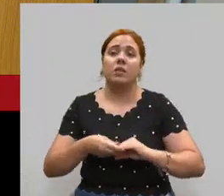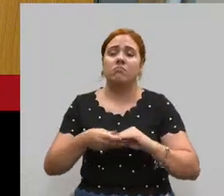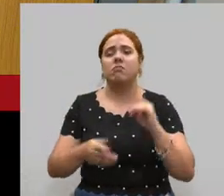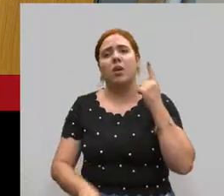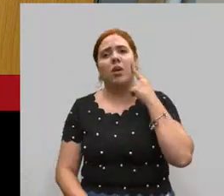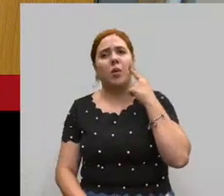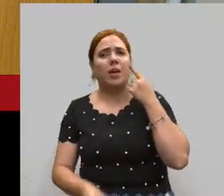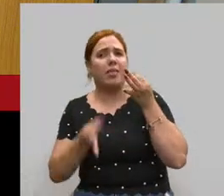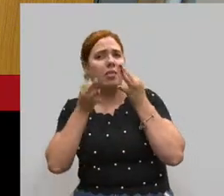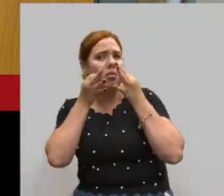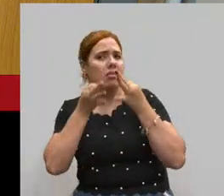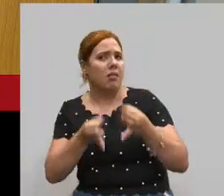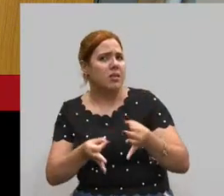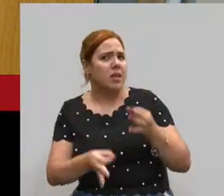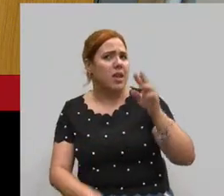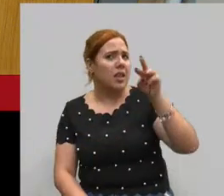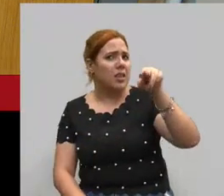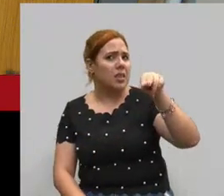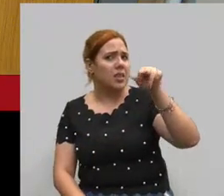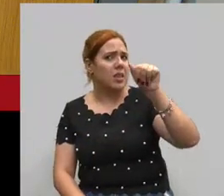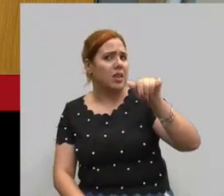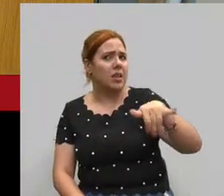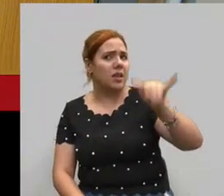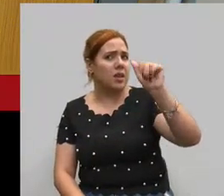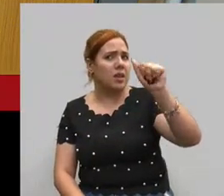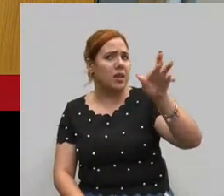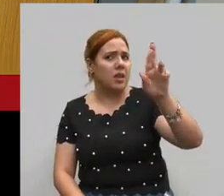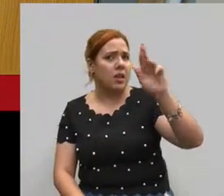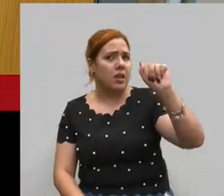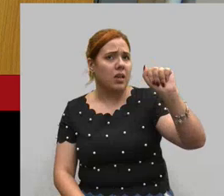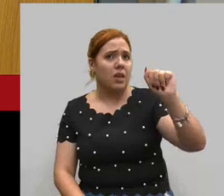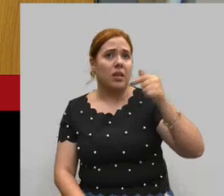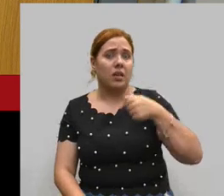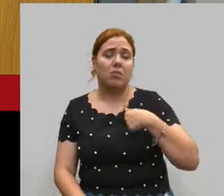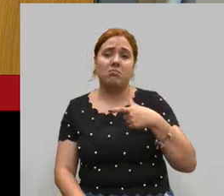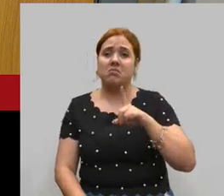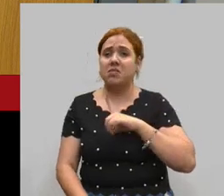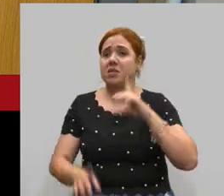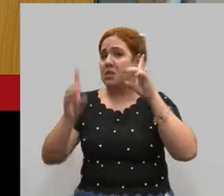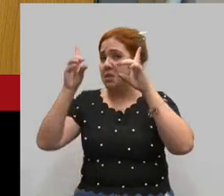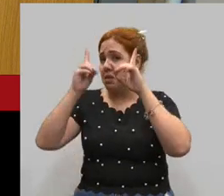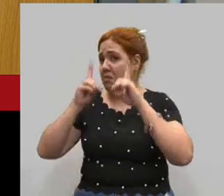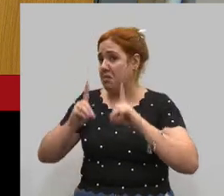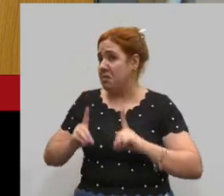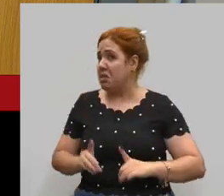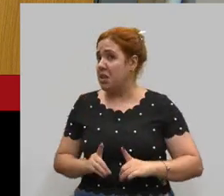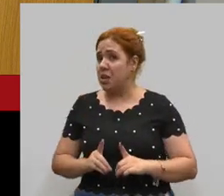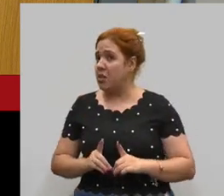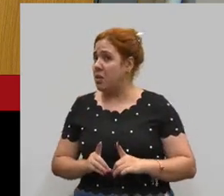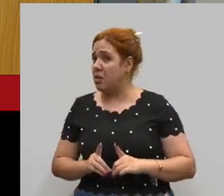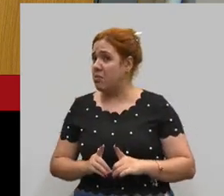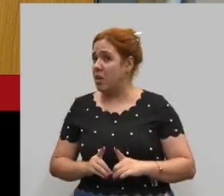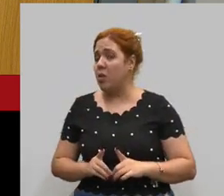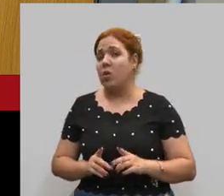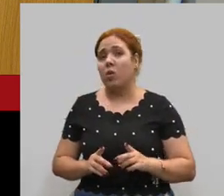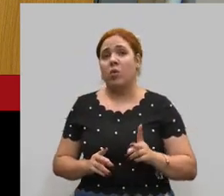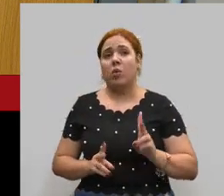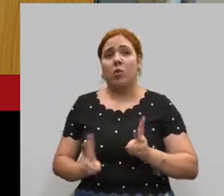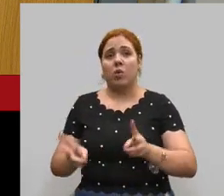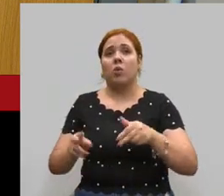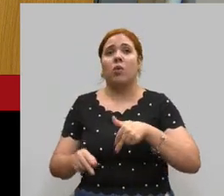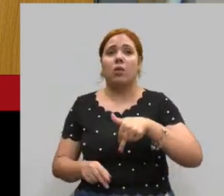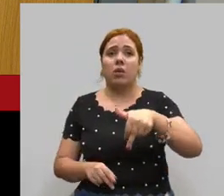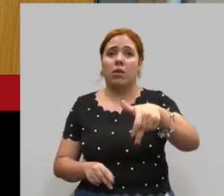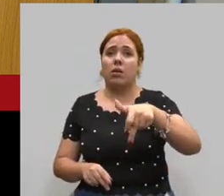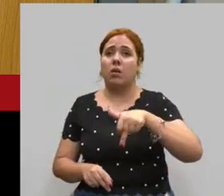falando do tio dela e eu remeti ao meu passado eu estive deficiente por 3 anos sem nunca ter deixado de andar eu estive